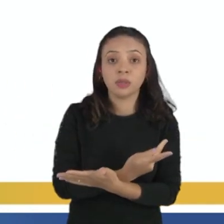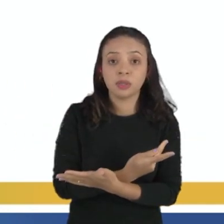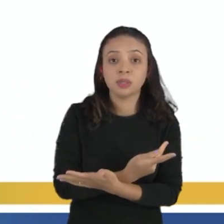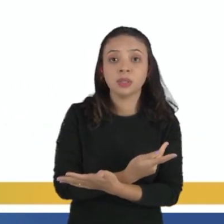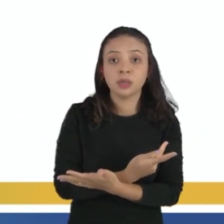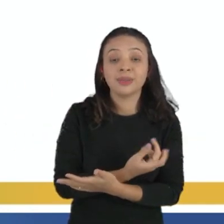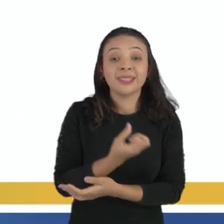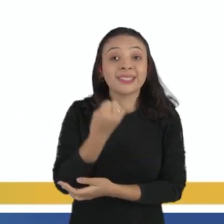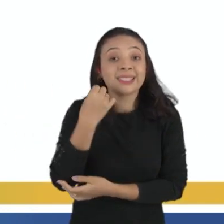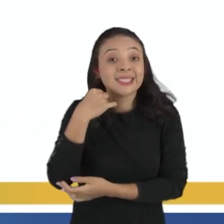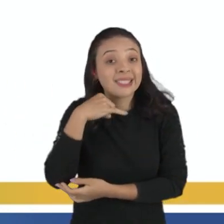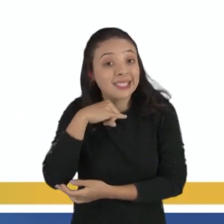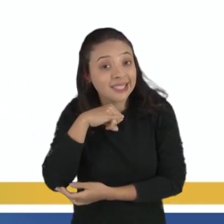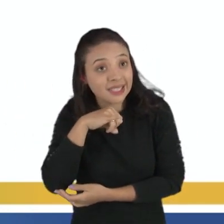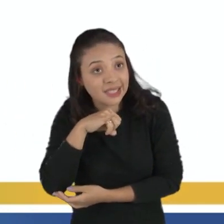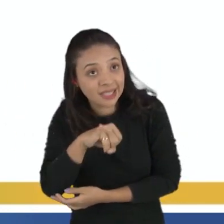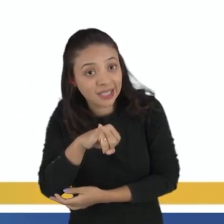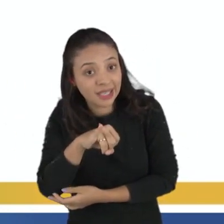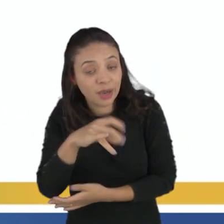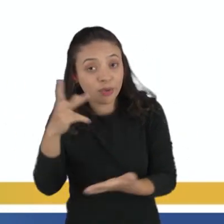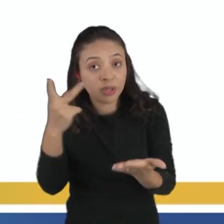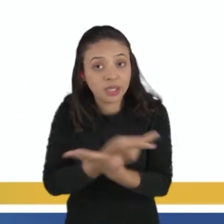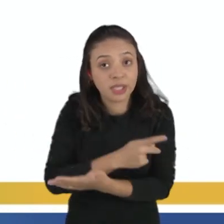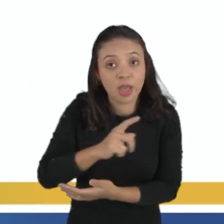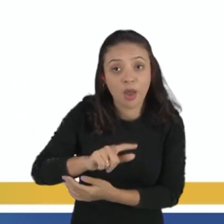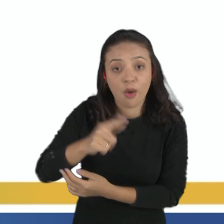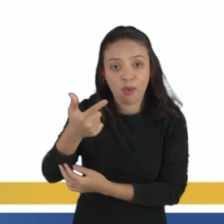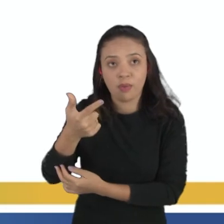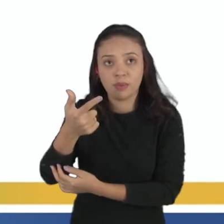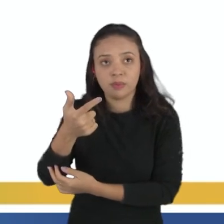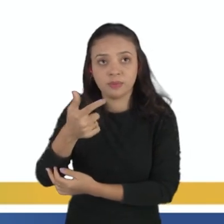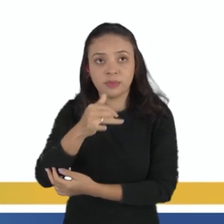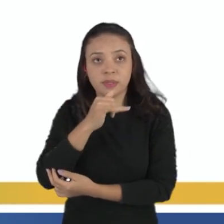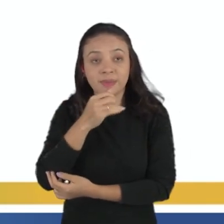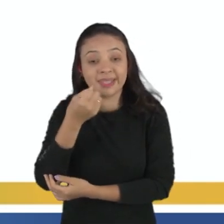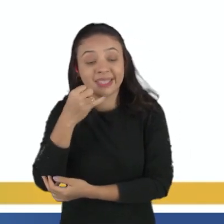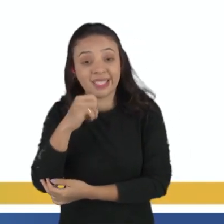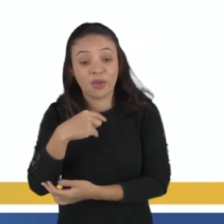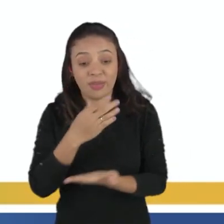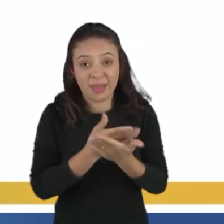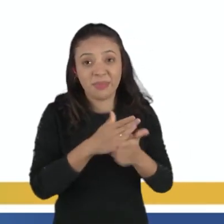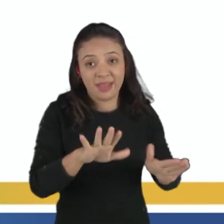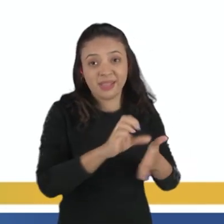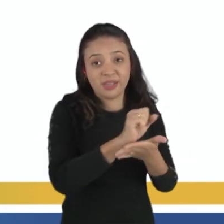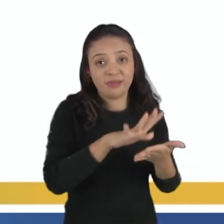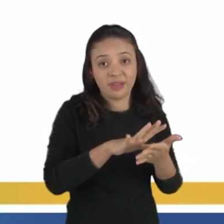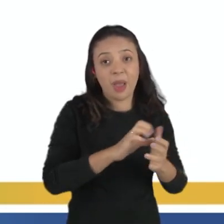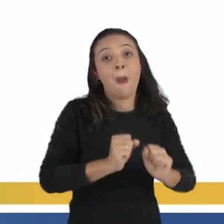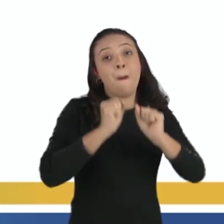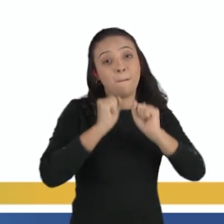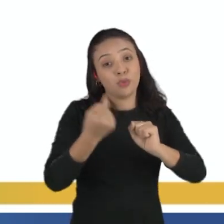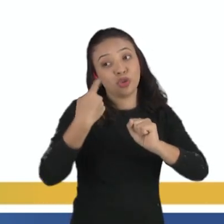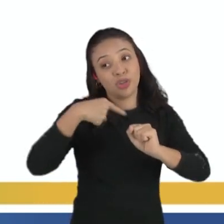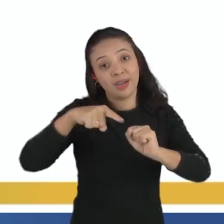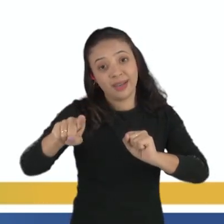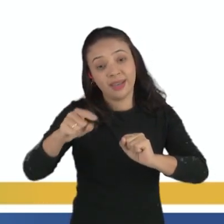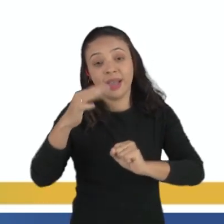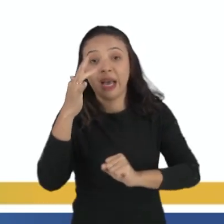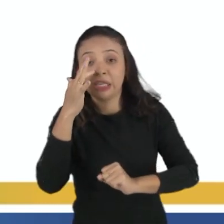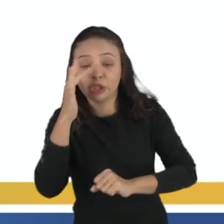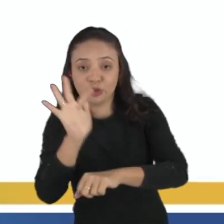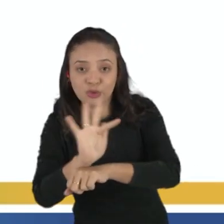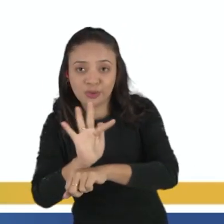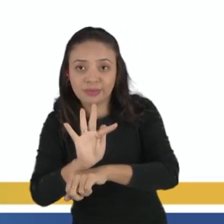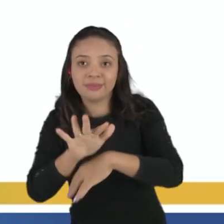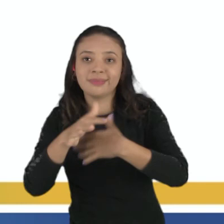ocorrer se uma condição for atendida. Se eu terminasse a lição, poderia ir ao cinema. Olha,